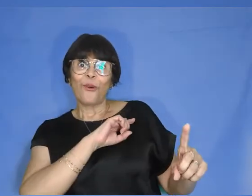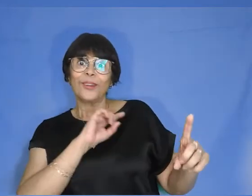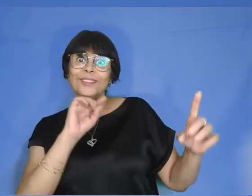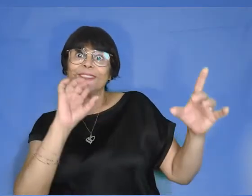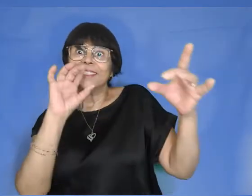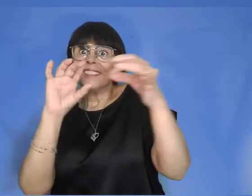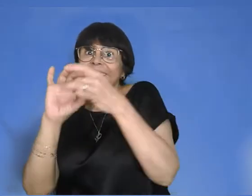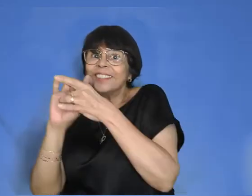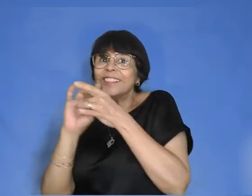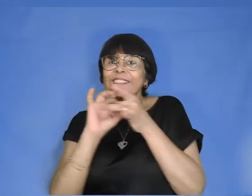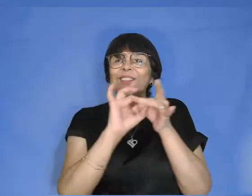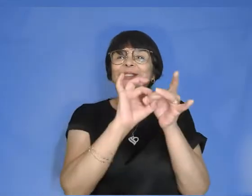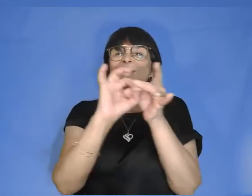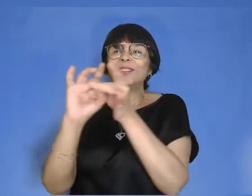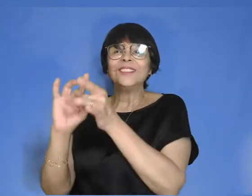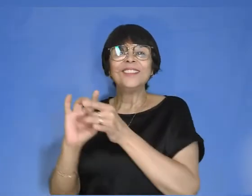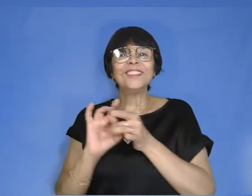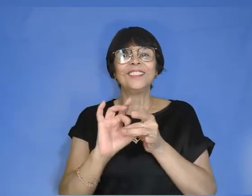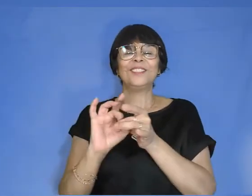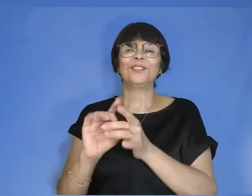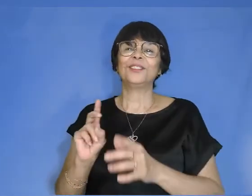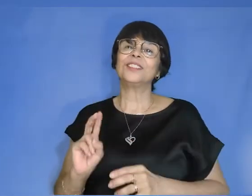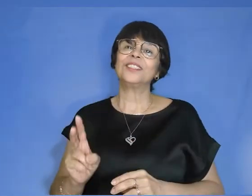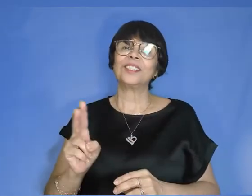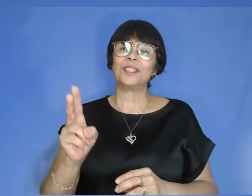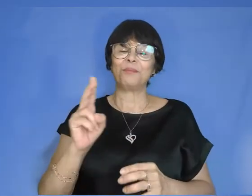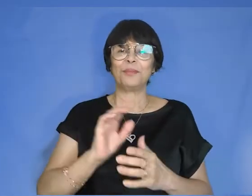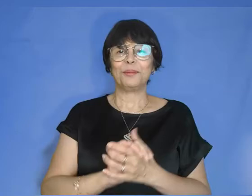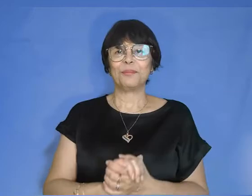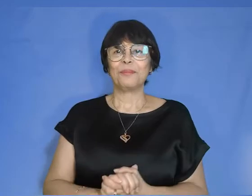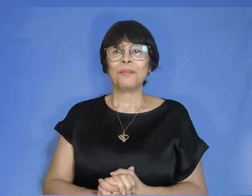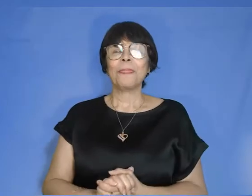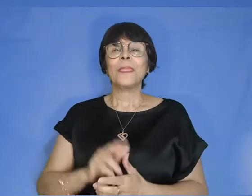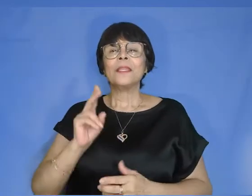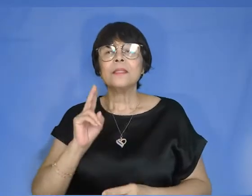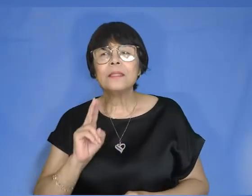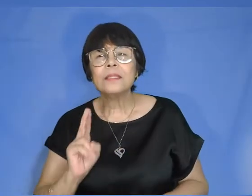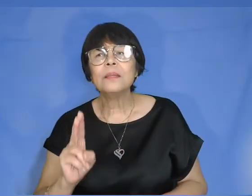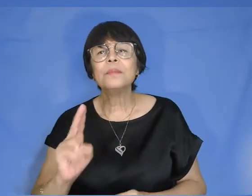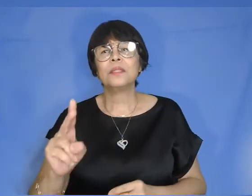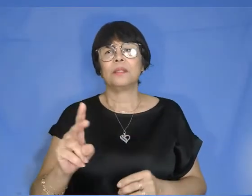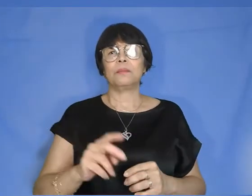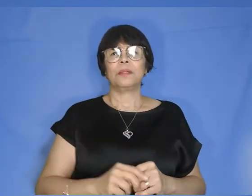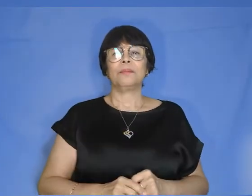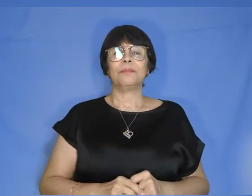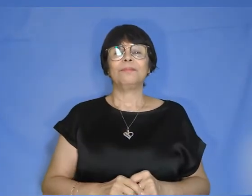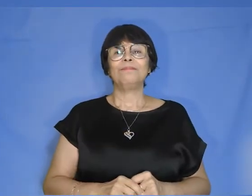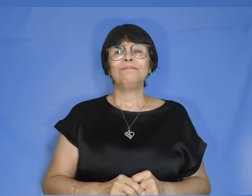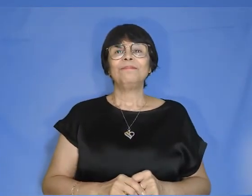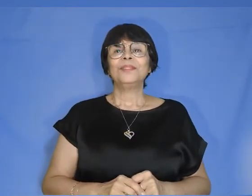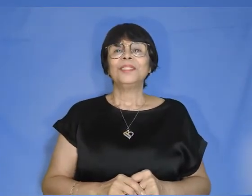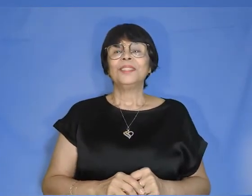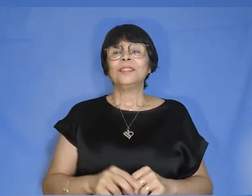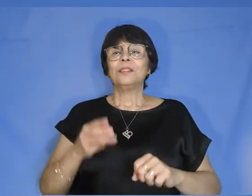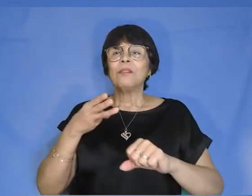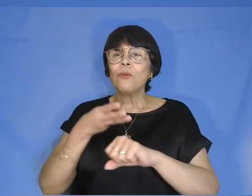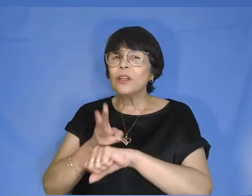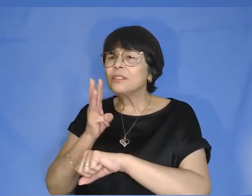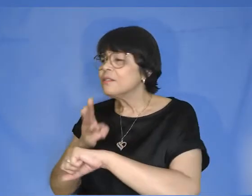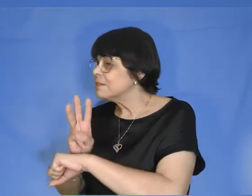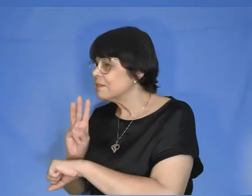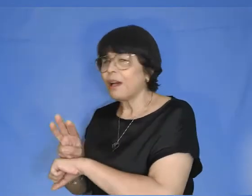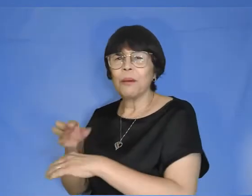sociais, enquanto estivermos fazendo isso, falar com salmos. A sua palavra, seja ela qual for, ela pode